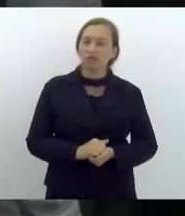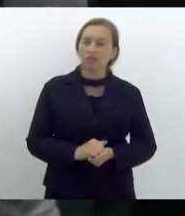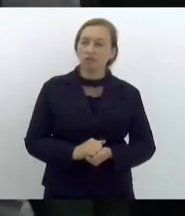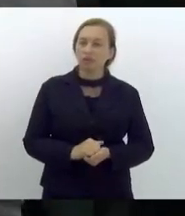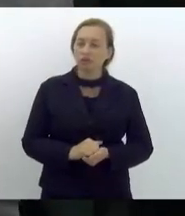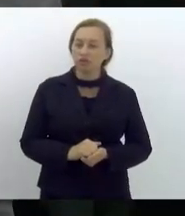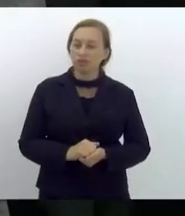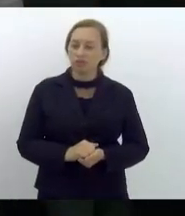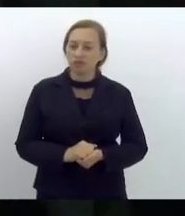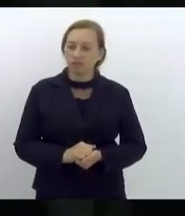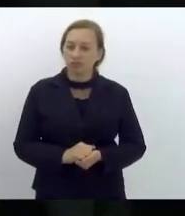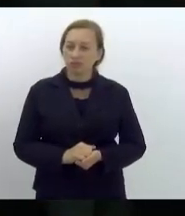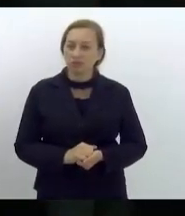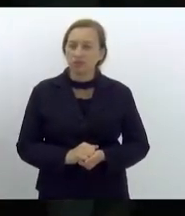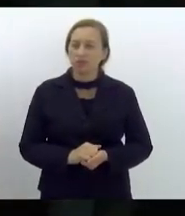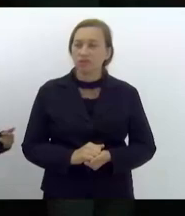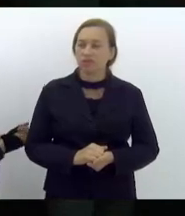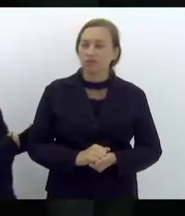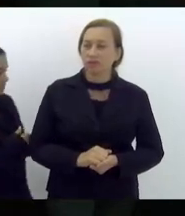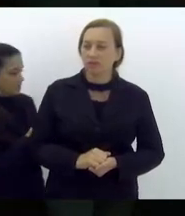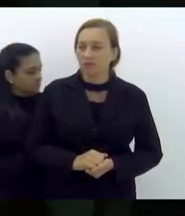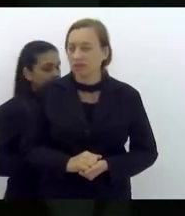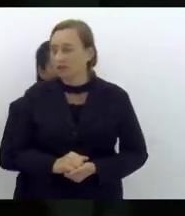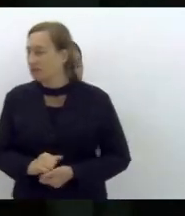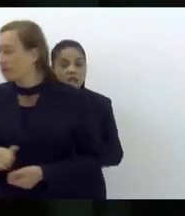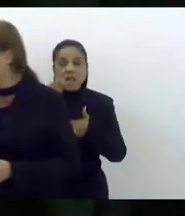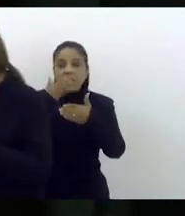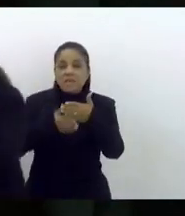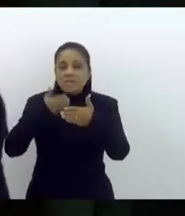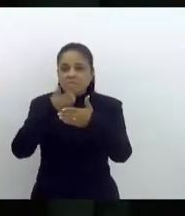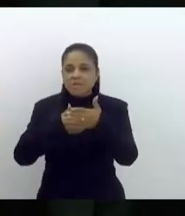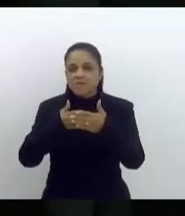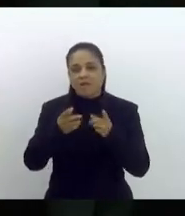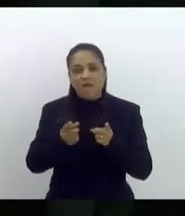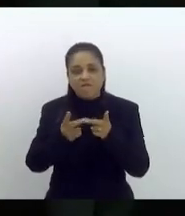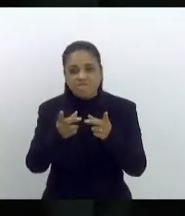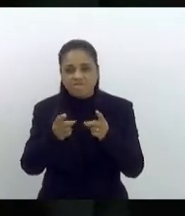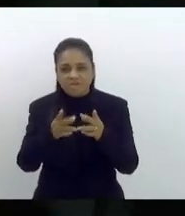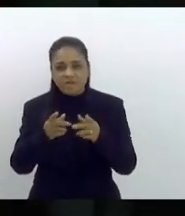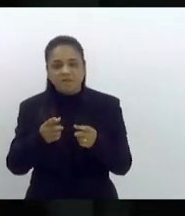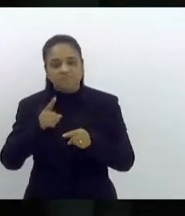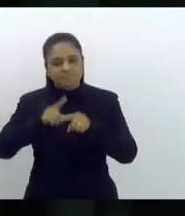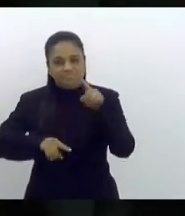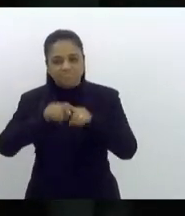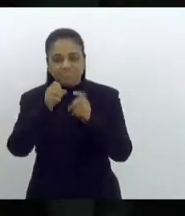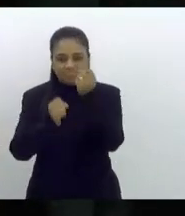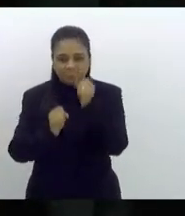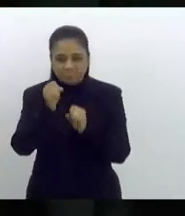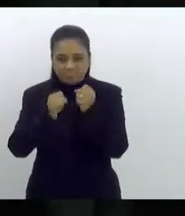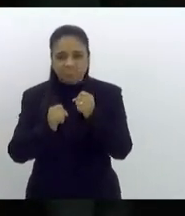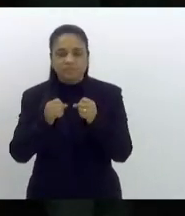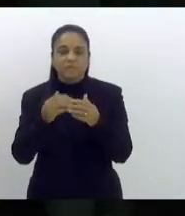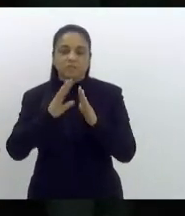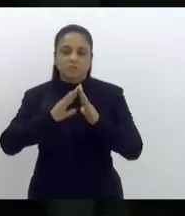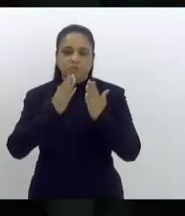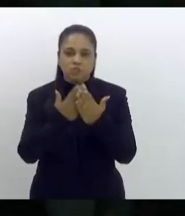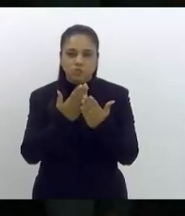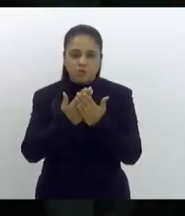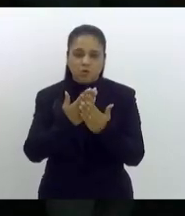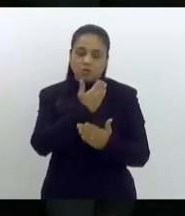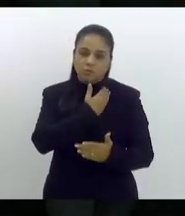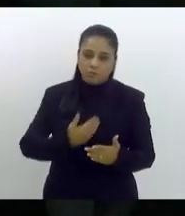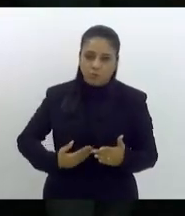restringe a venda de alimentos ultraprocessados nas escolas públicas e privadas do Estado do Rio de Janeiro